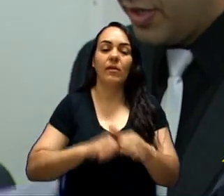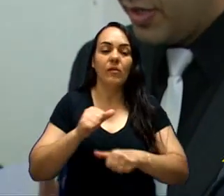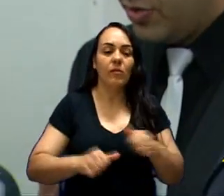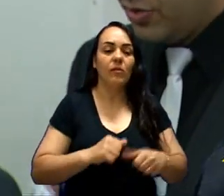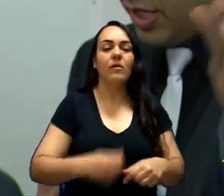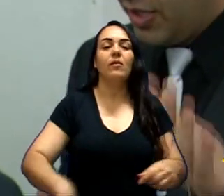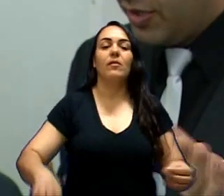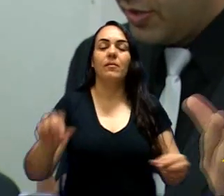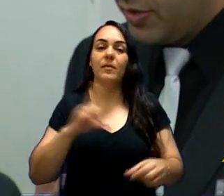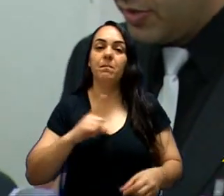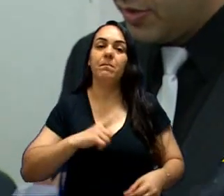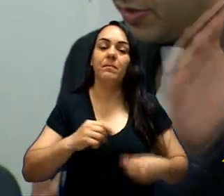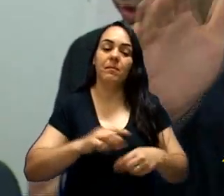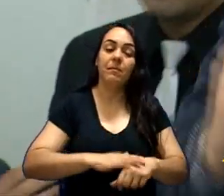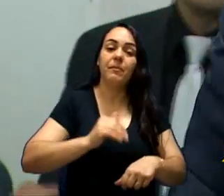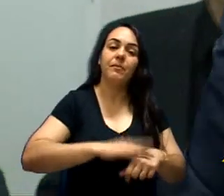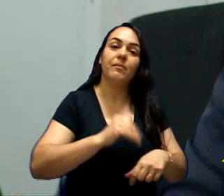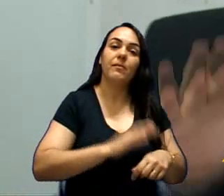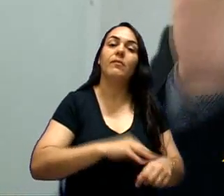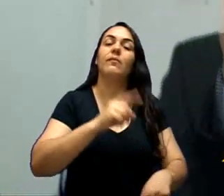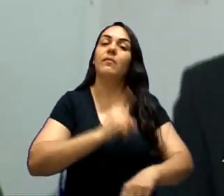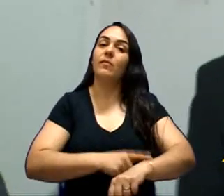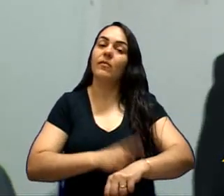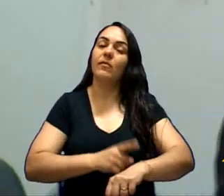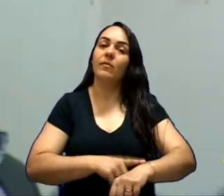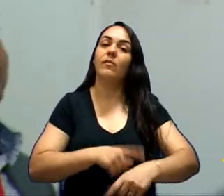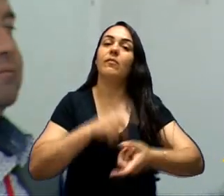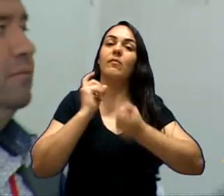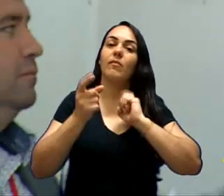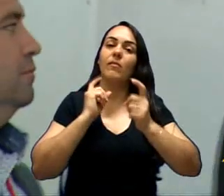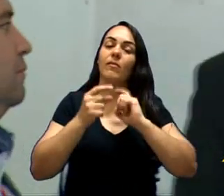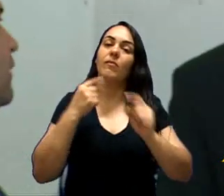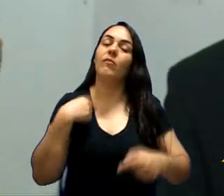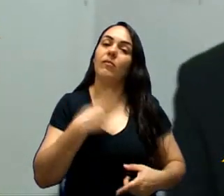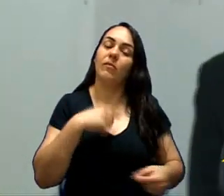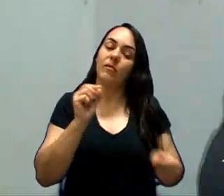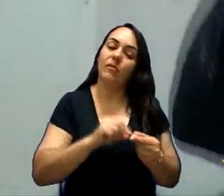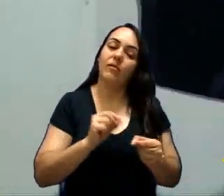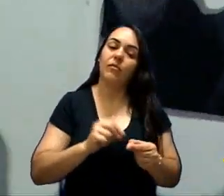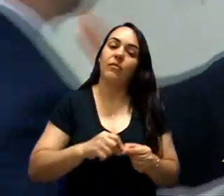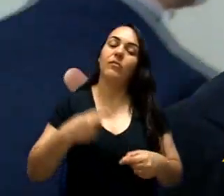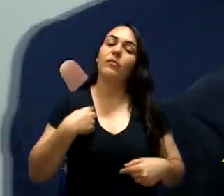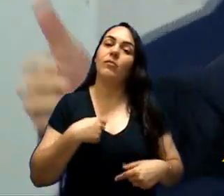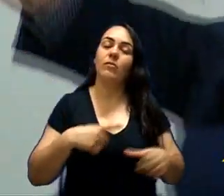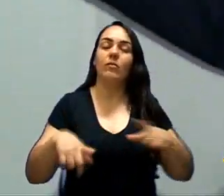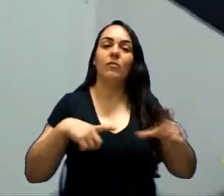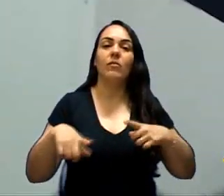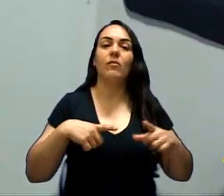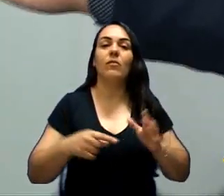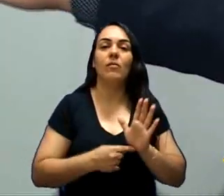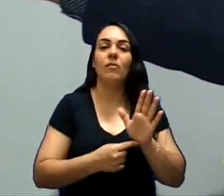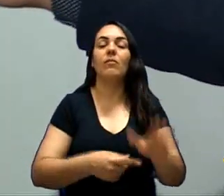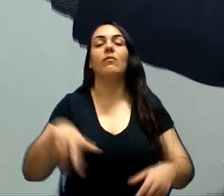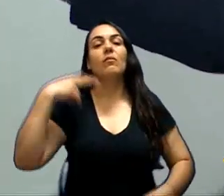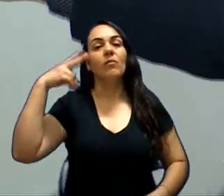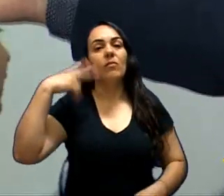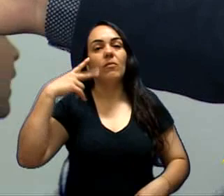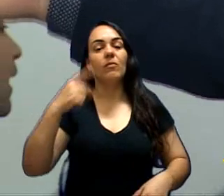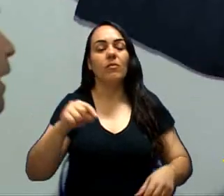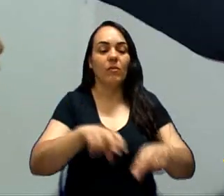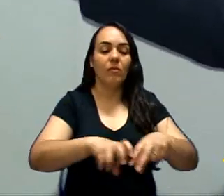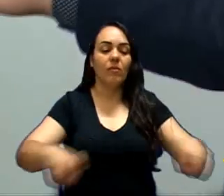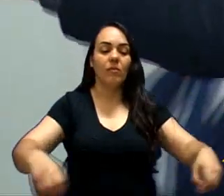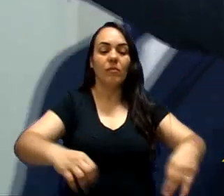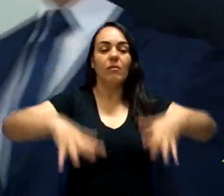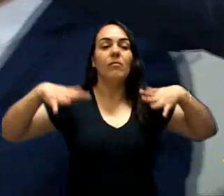horários, facilitarmos o acesso, aí nós fizemos a nossa parte. Os vereadores estão à disposição para ter vocês no plenário,